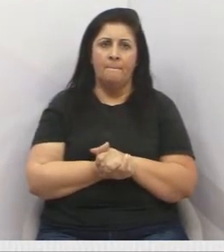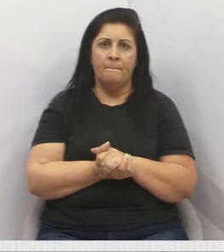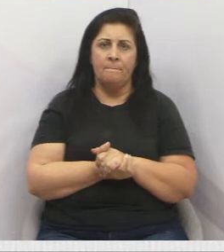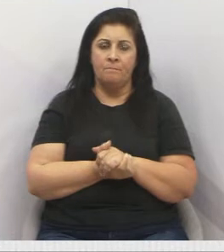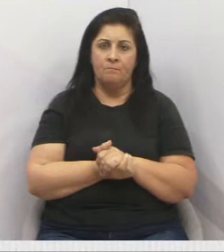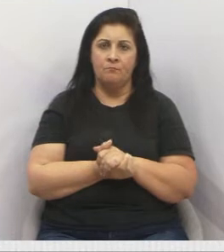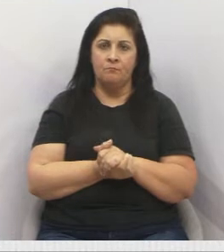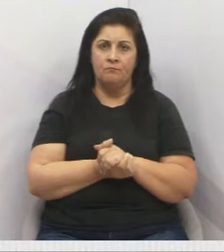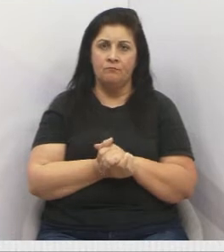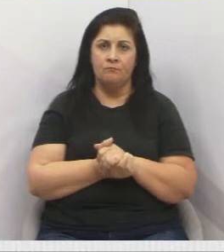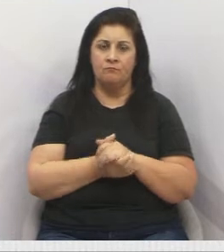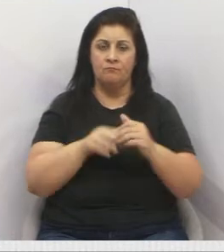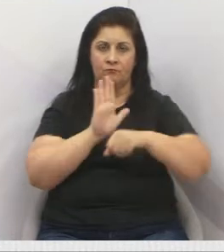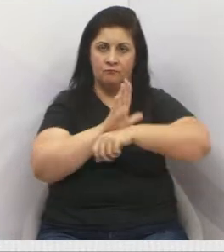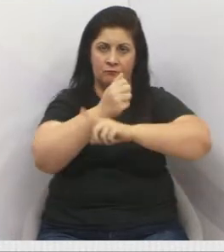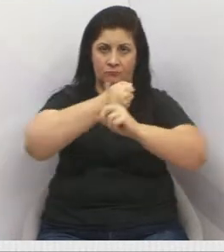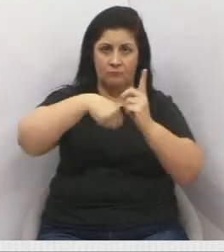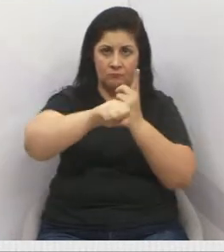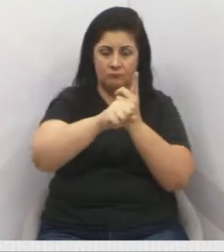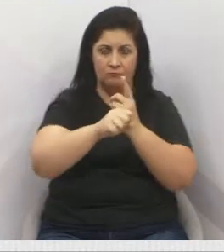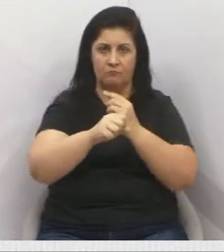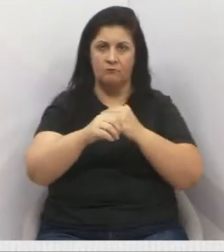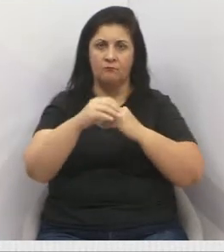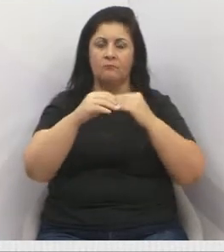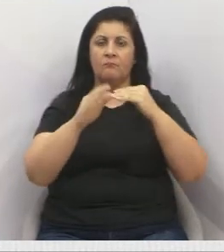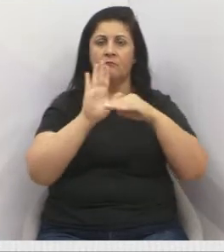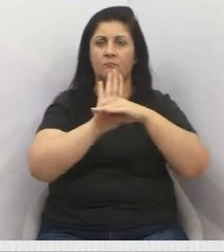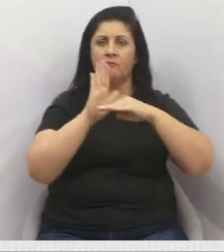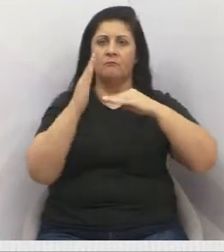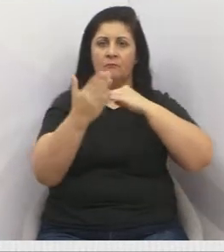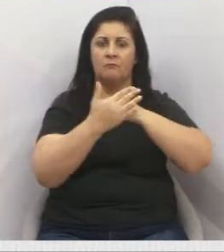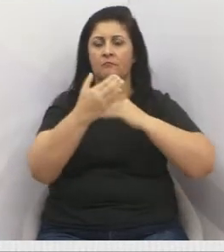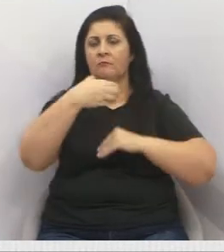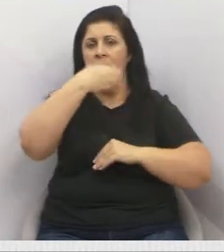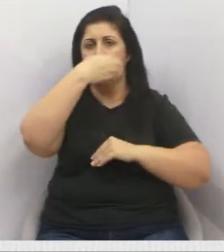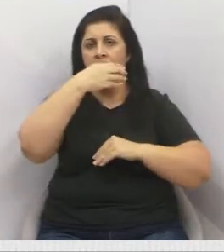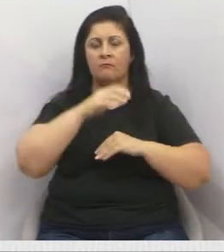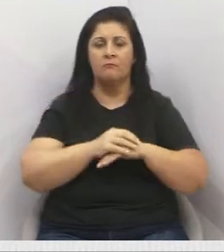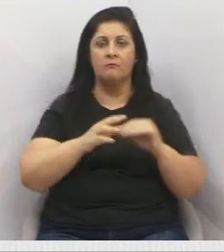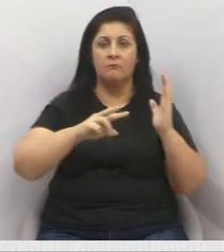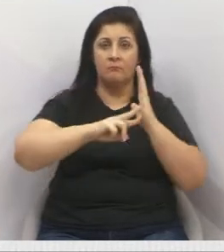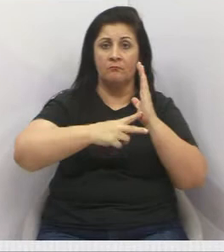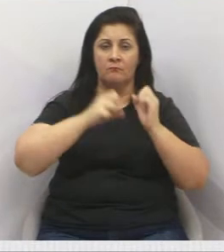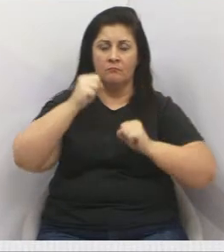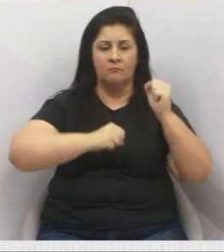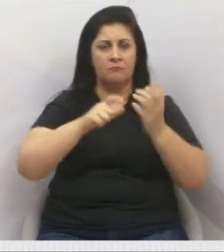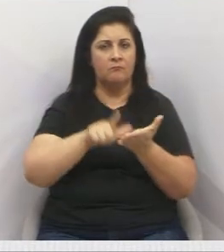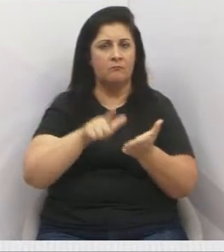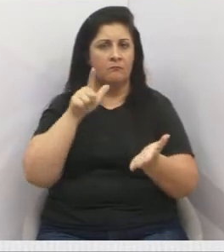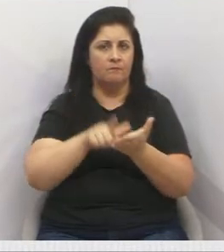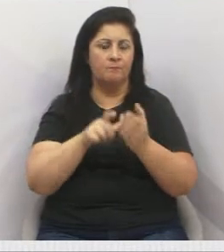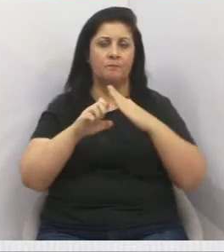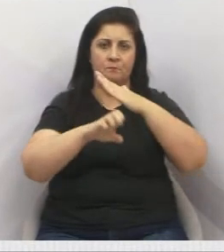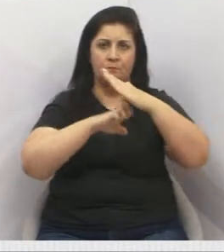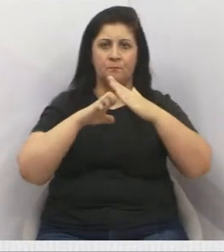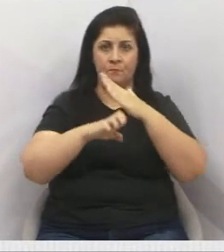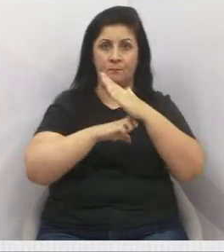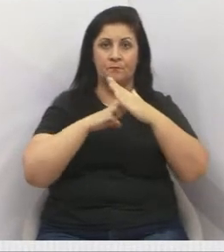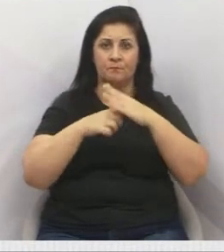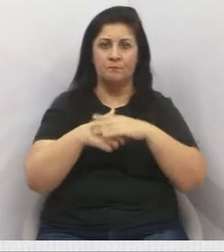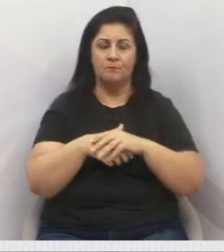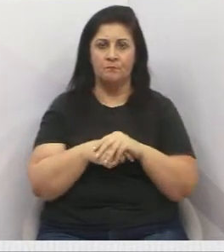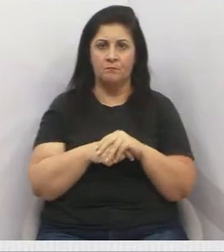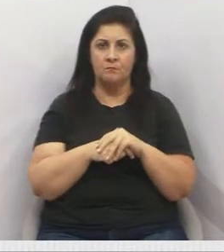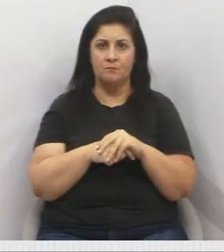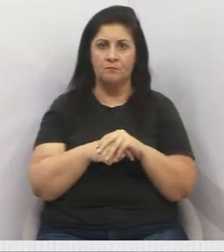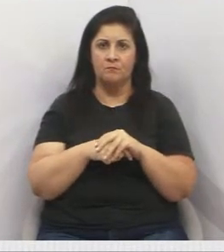Movimentos populares, Jardim Paraíso e Jardim Holanda, entidade de classe sindical, Sindicato dos Papeleiros, empresas ou entidades